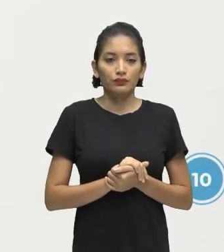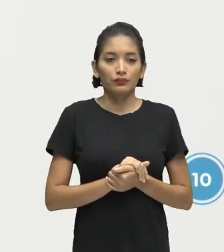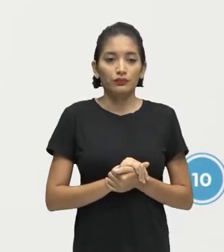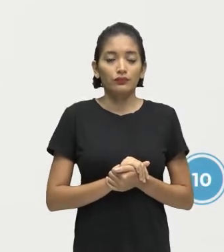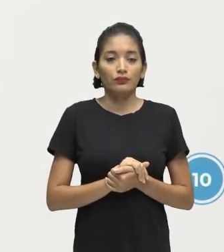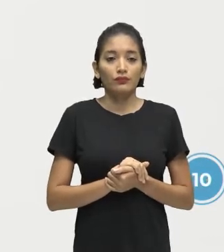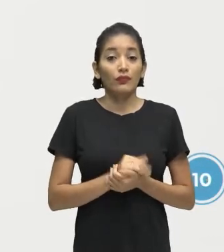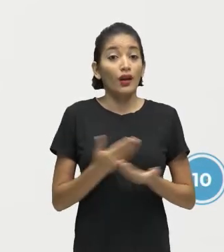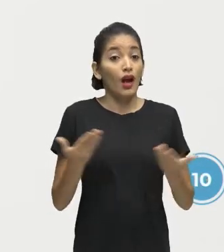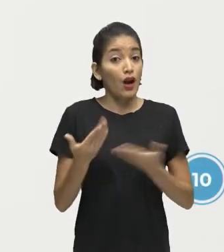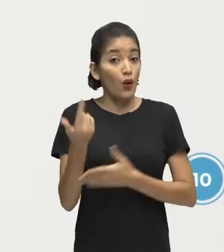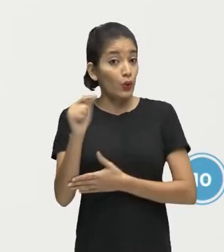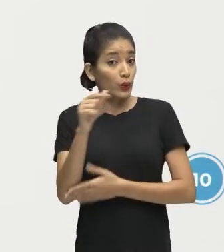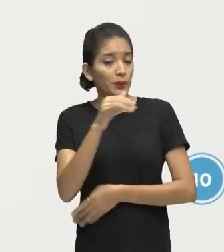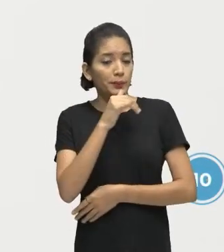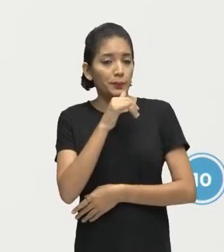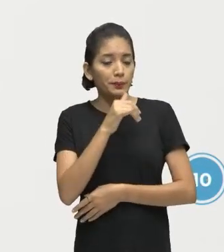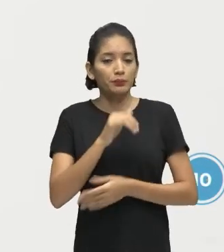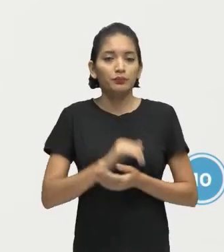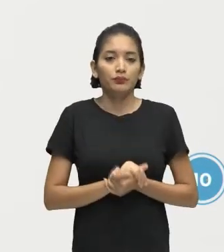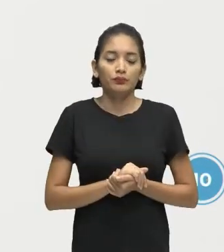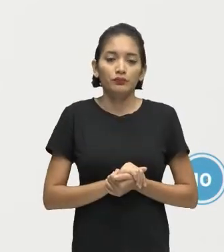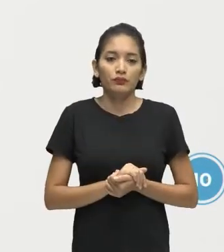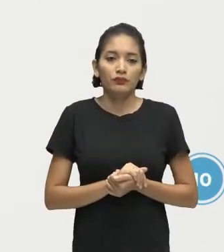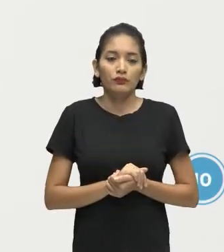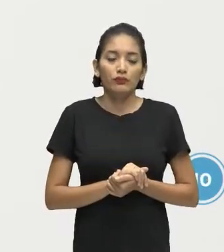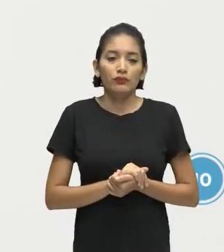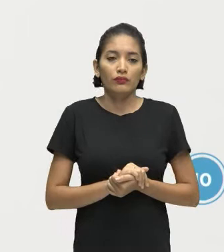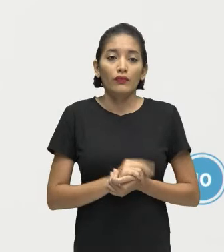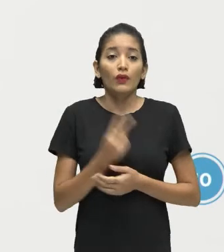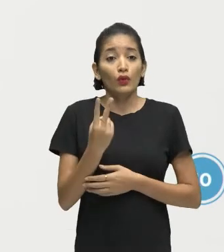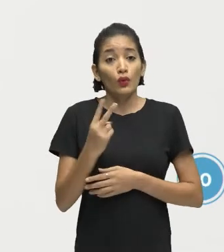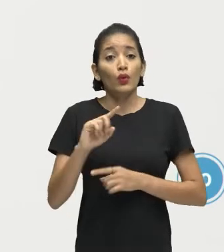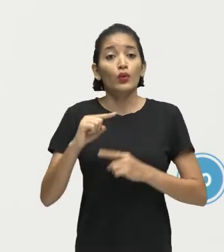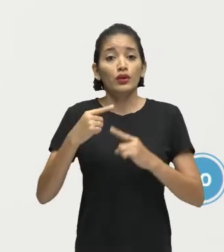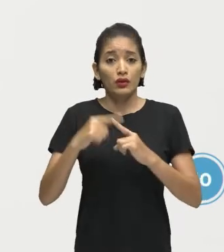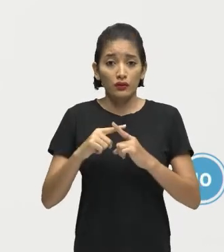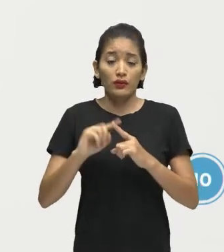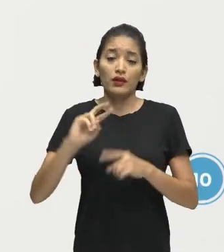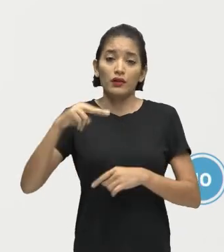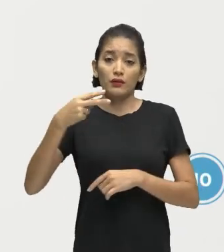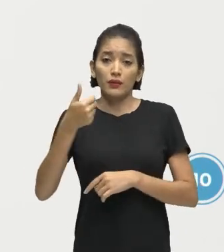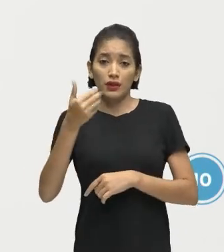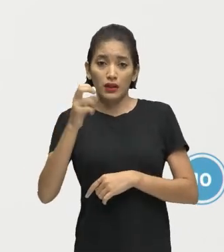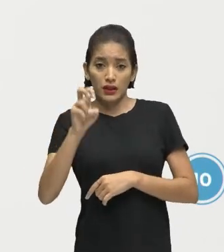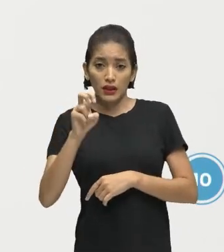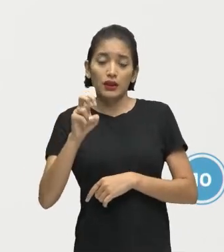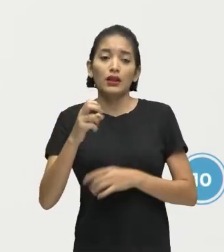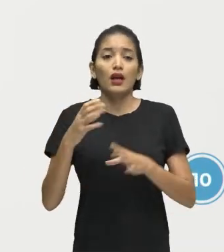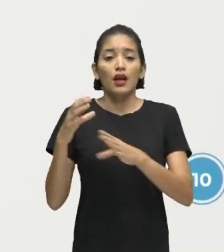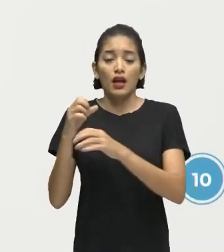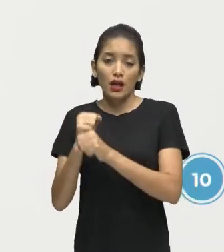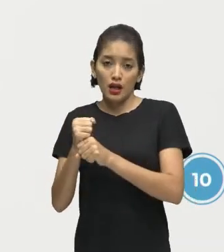Vamos interpretar outro exemplo. O dobro de um número aumentado de 15 é igual a